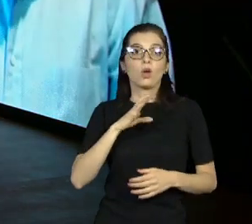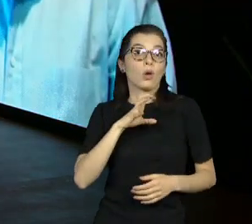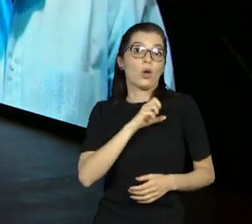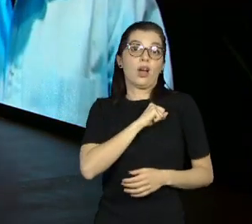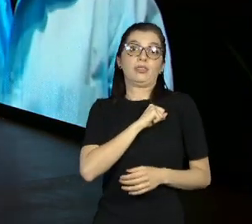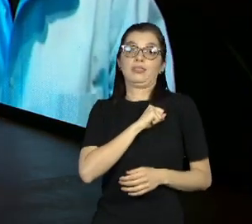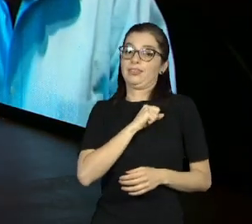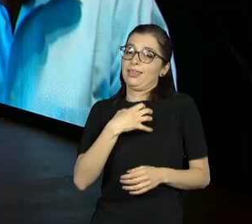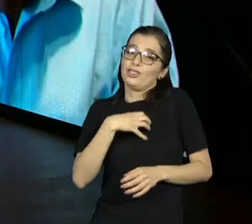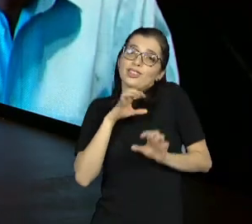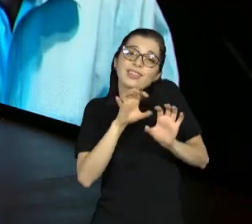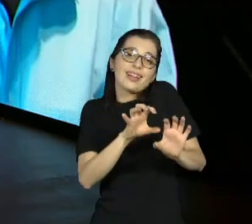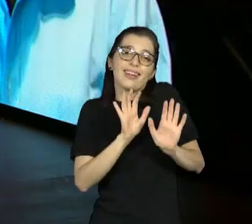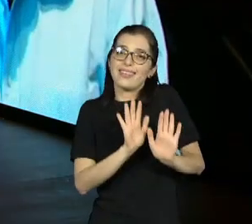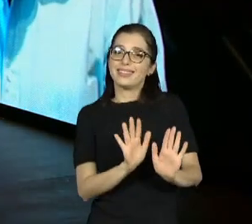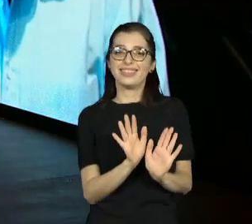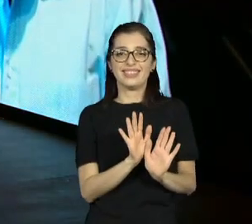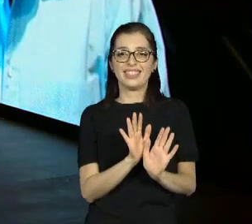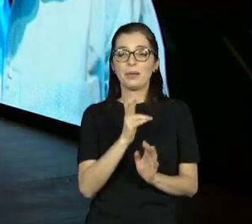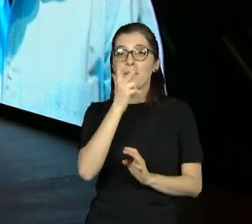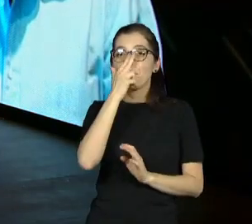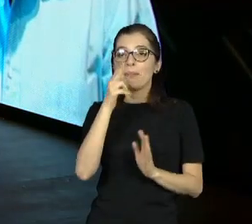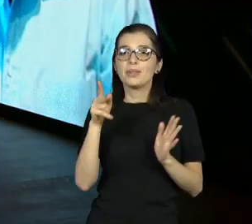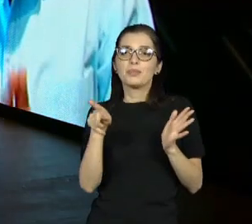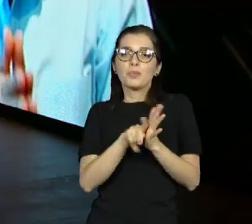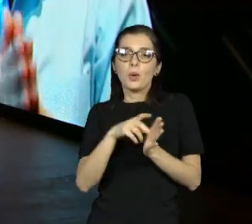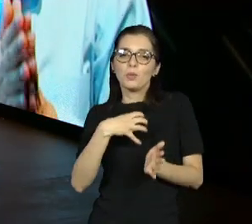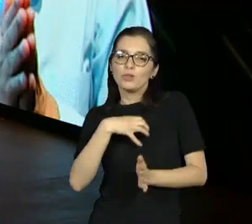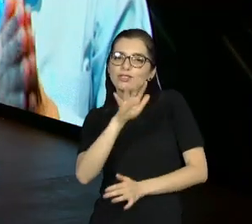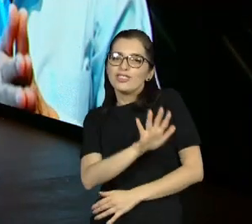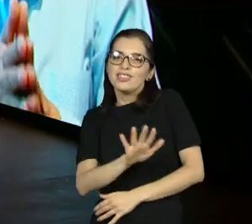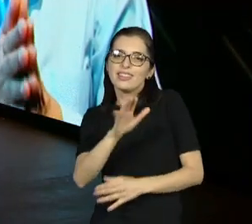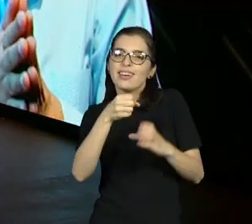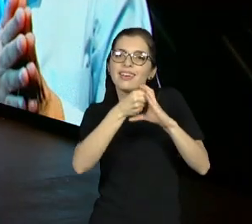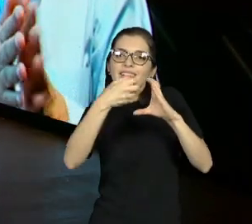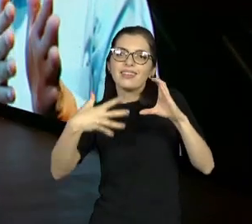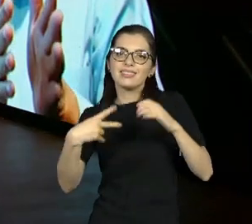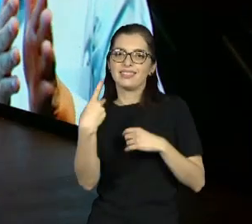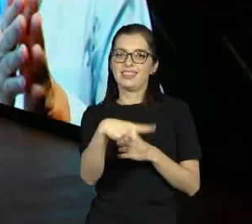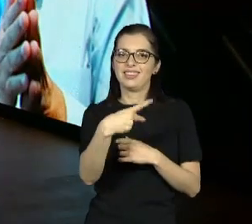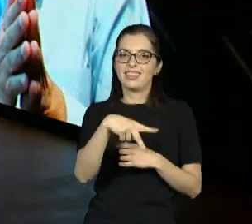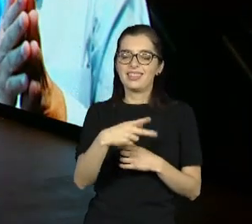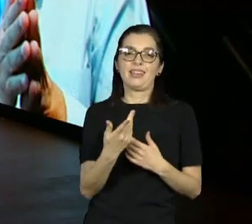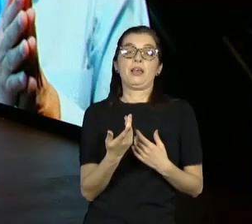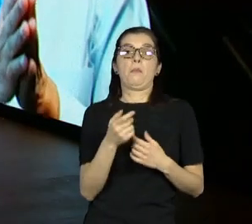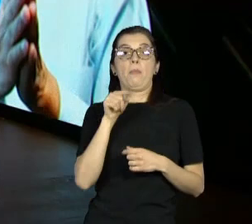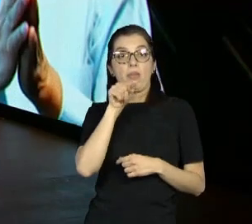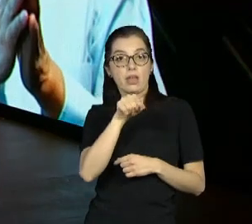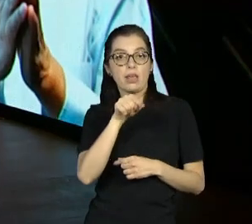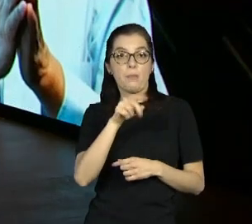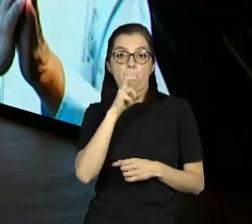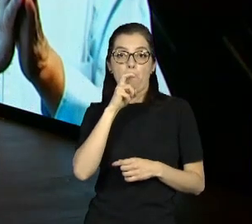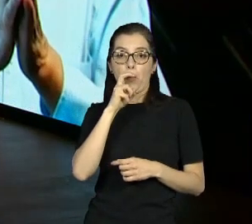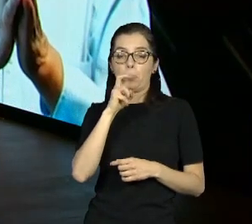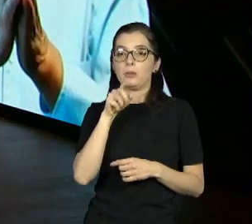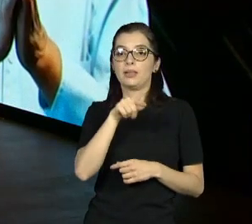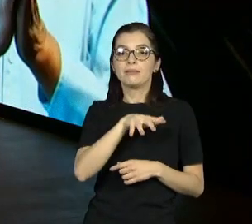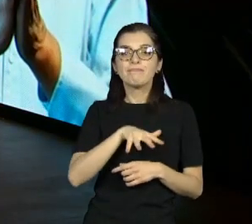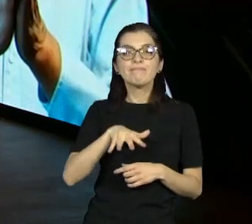gosta. E eu acho que tem que ser. Afinal, olha a atividade dela, onde ela atua. É a